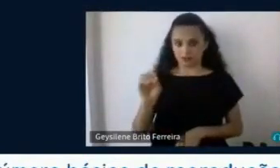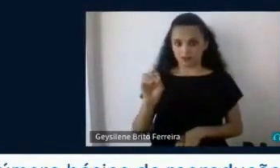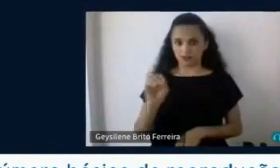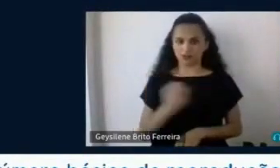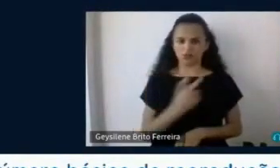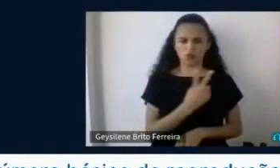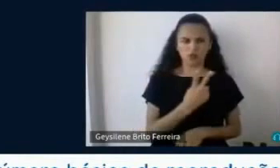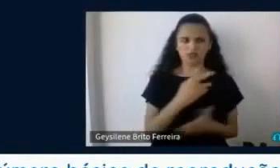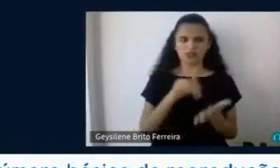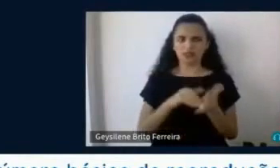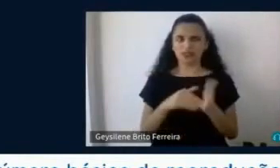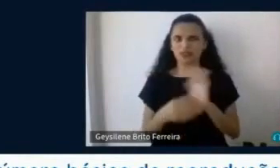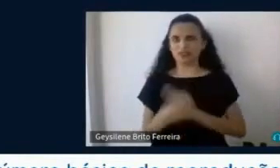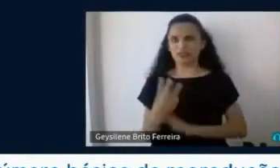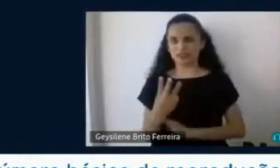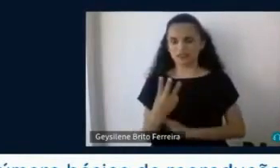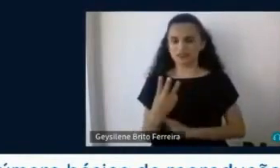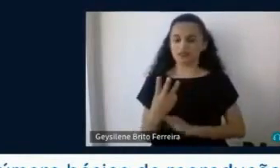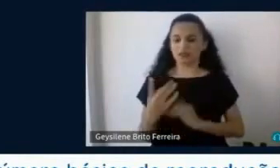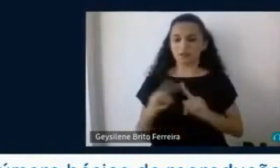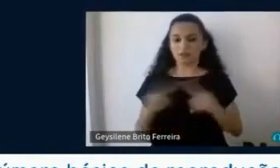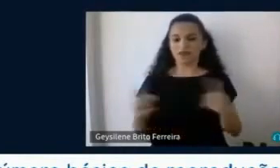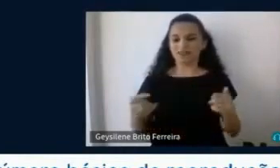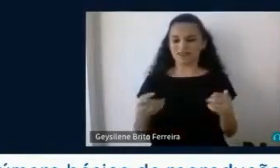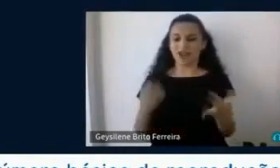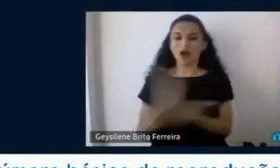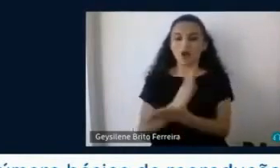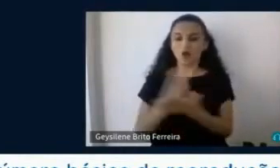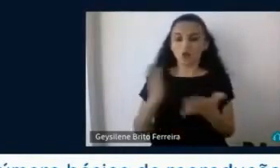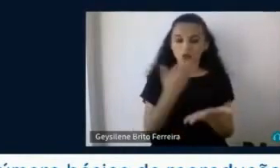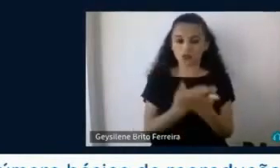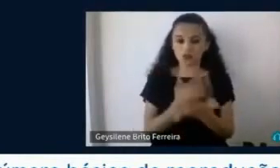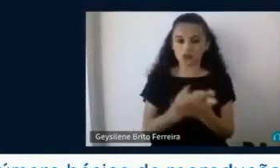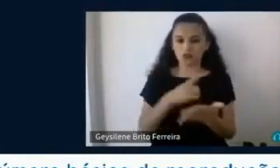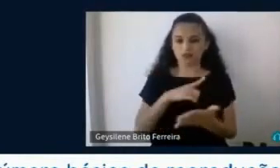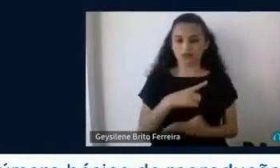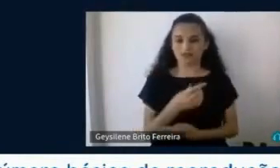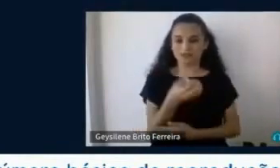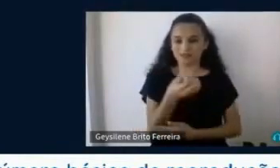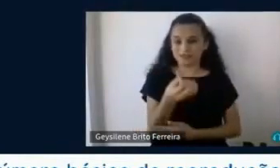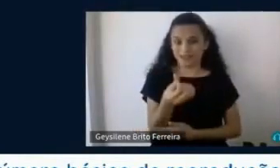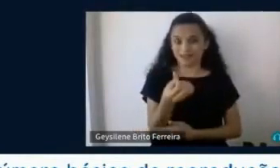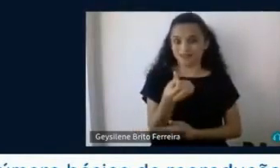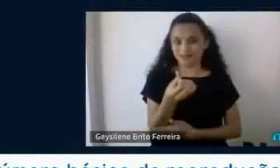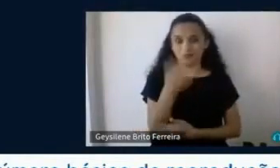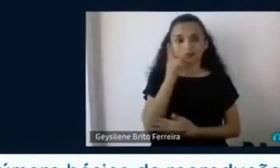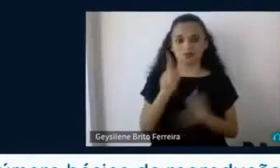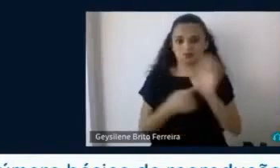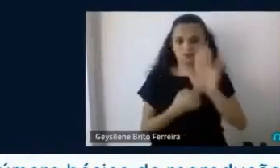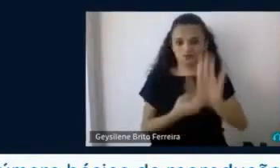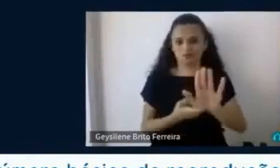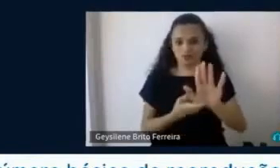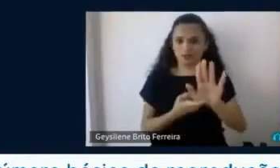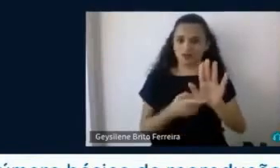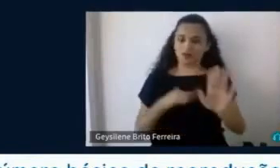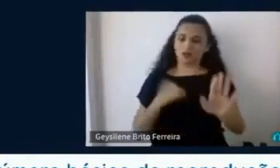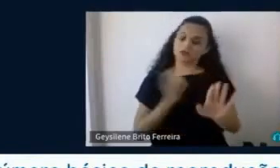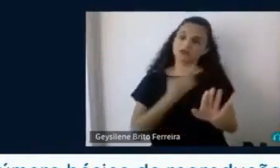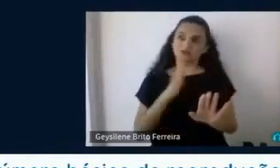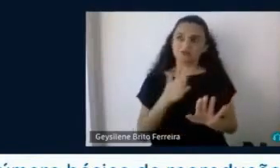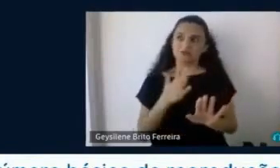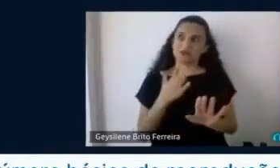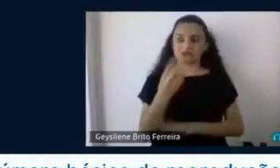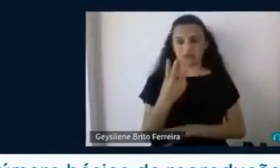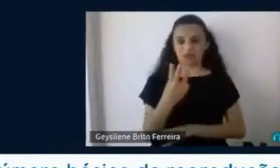6 em alguns estudos. Eu creio que o R0, em média, esteja entre 1 e 2, então deve estar mais ou menos em cima disso. Mas